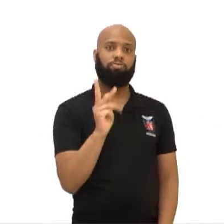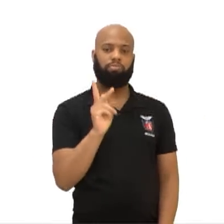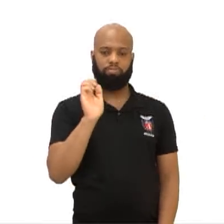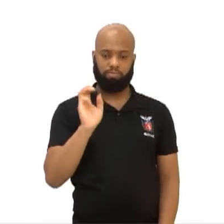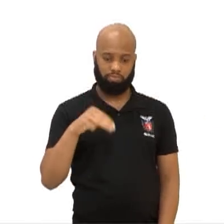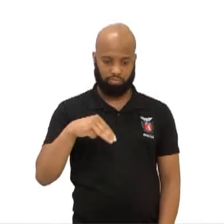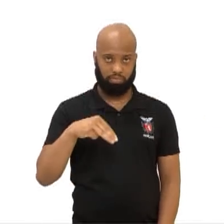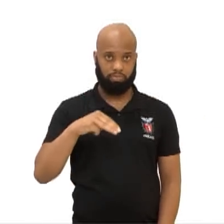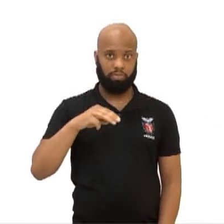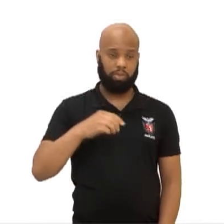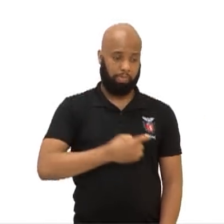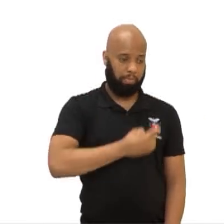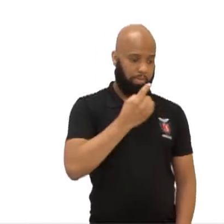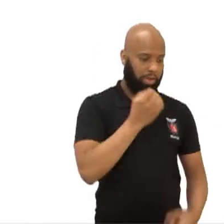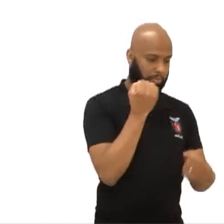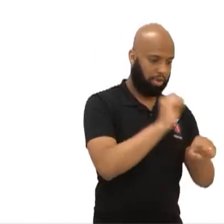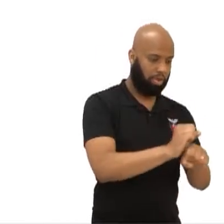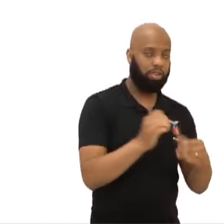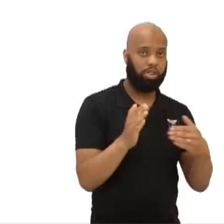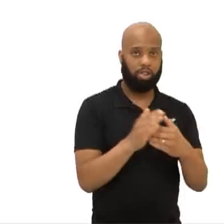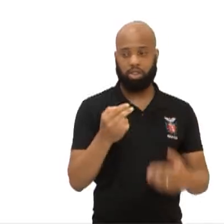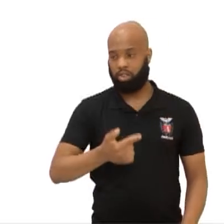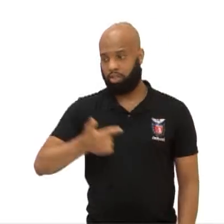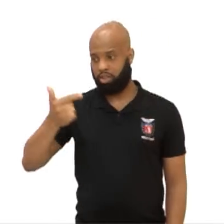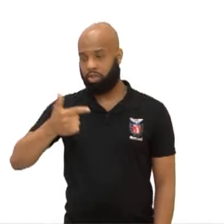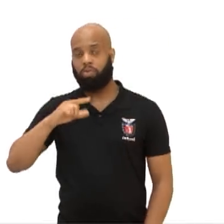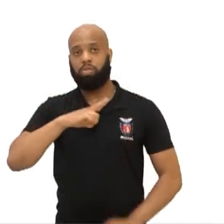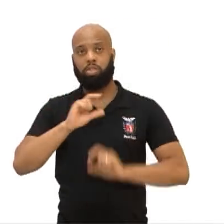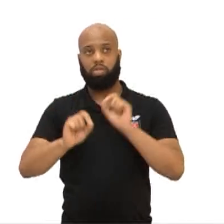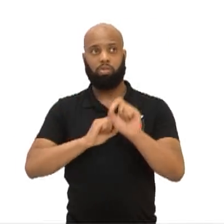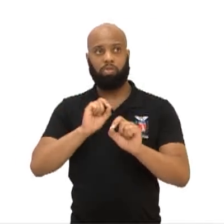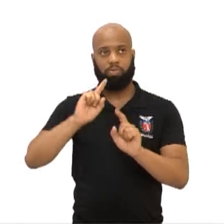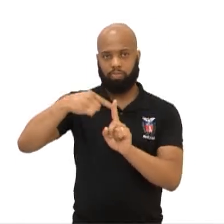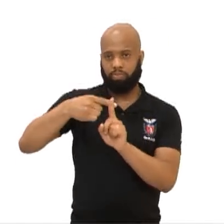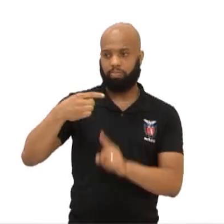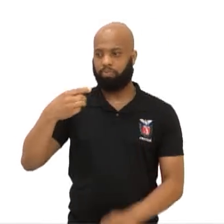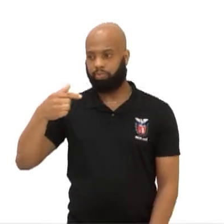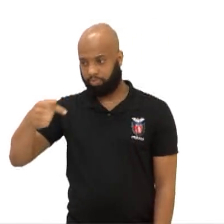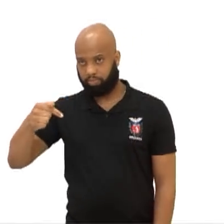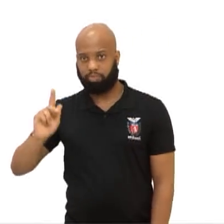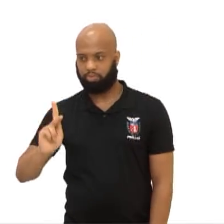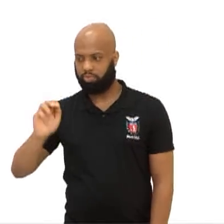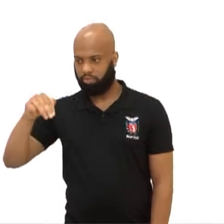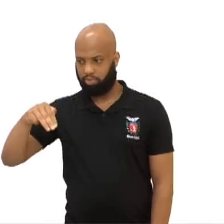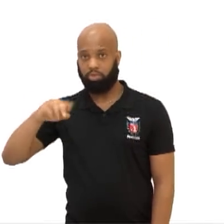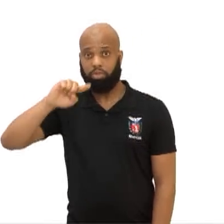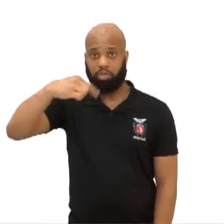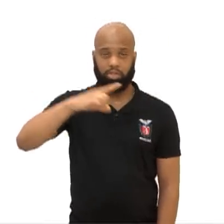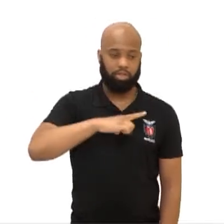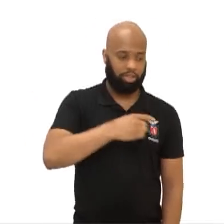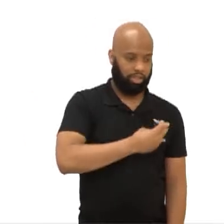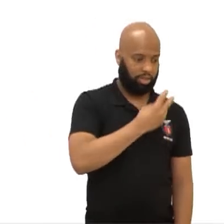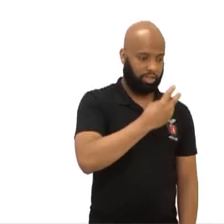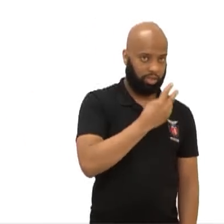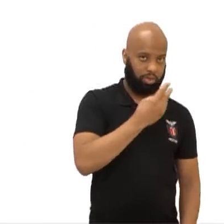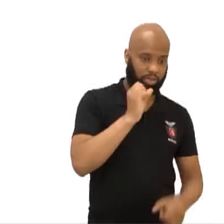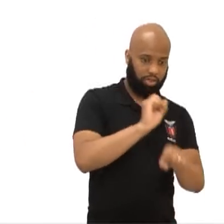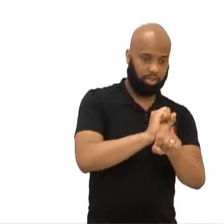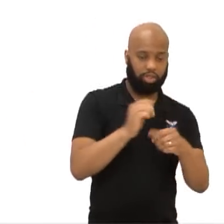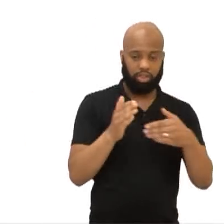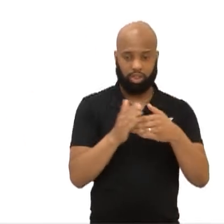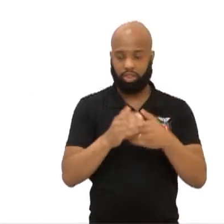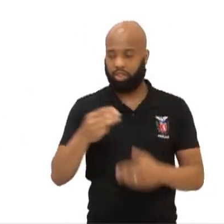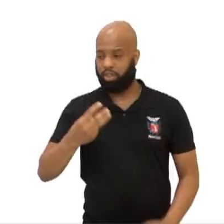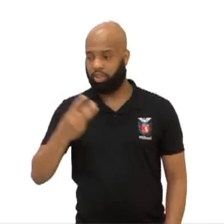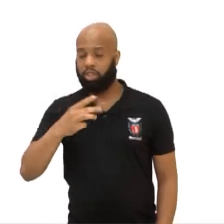primeira parada até a segunda, ele andou mais 7 quilômetros. Da segunda parada até a terceira,